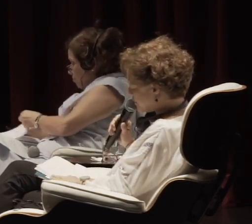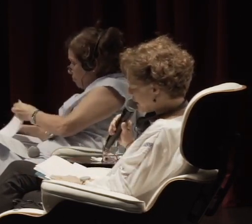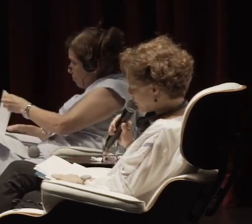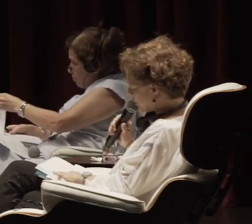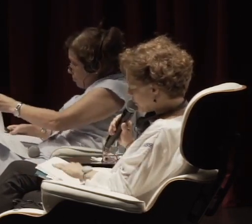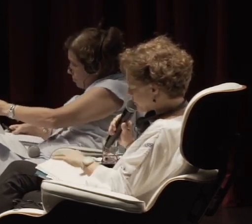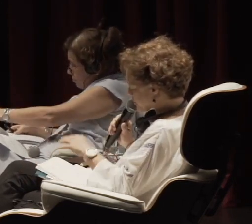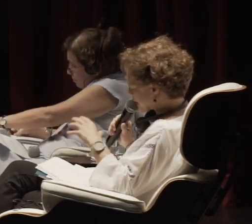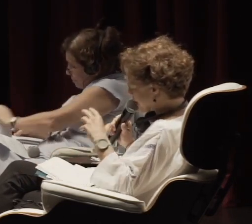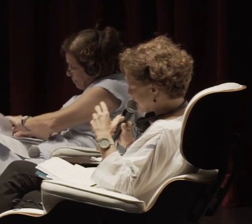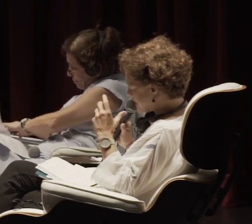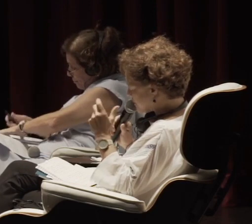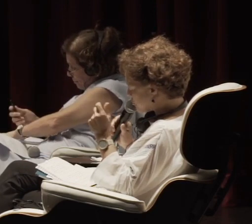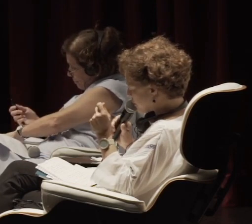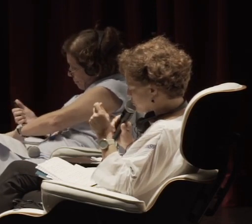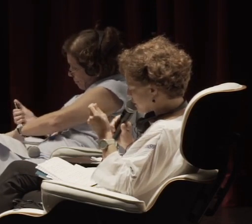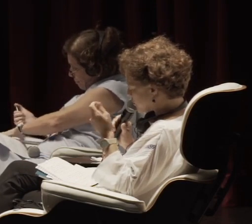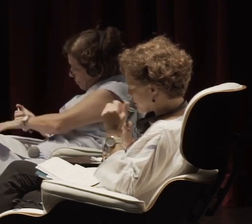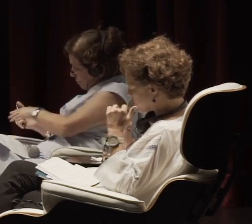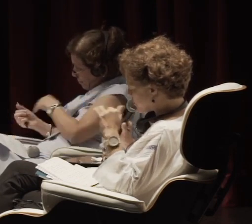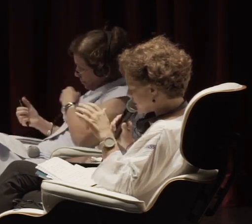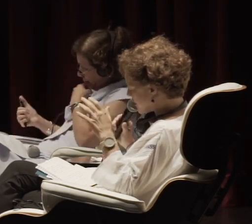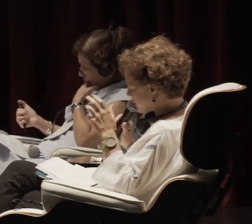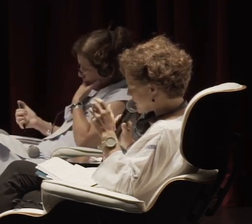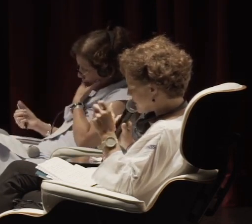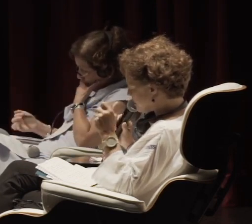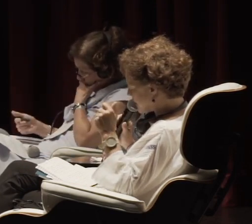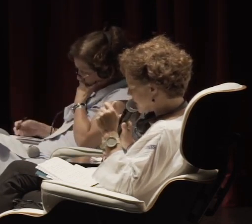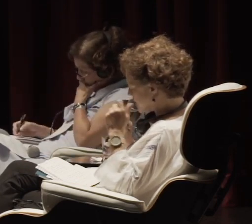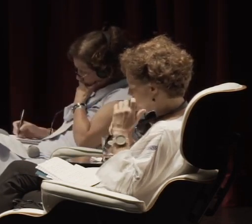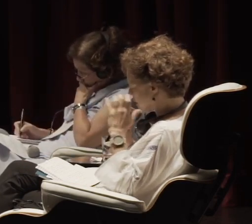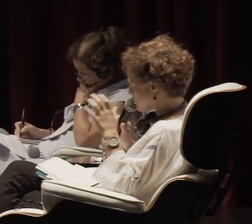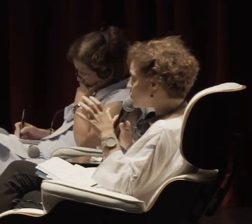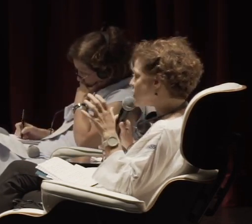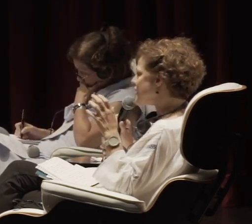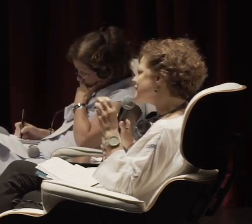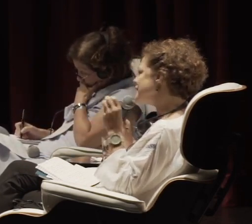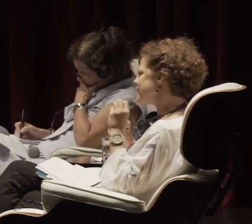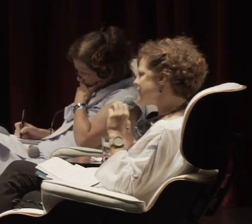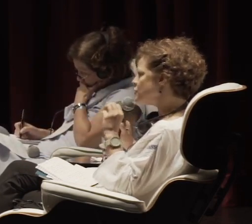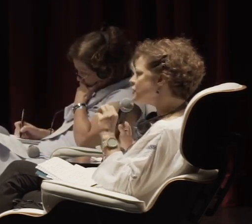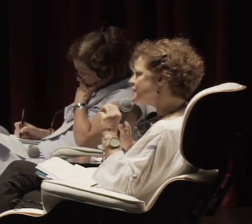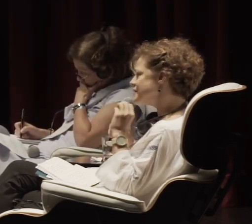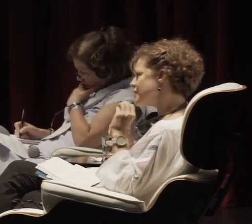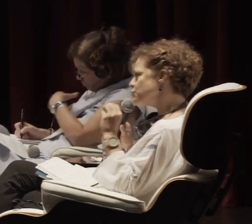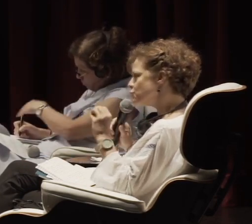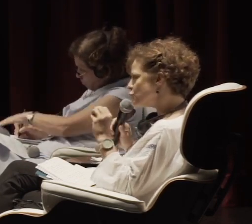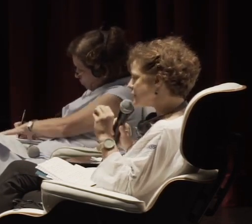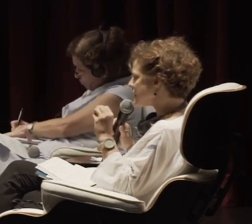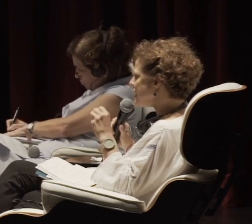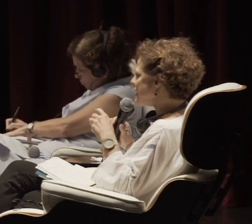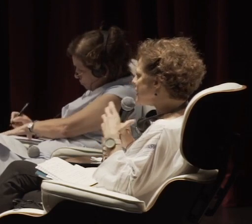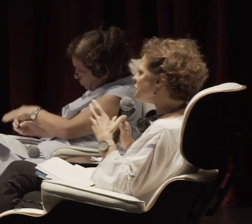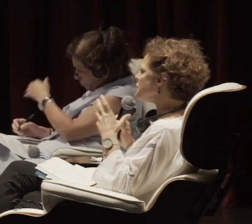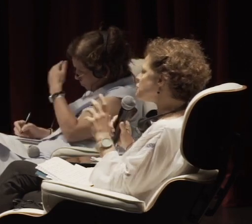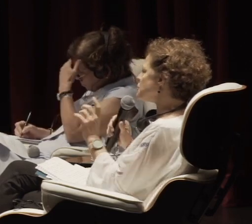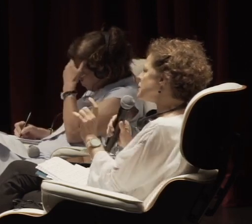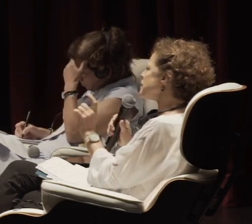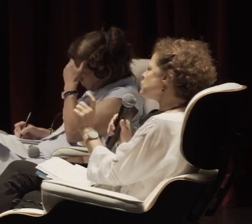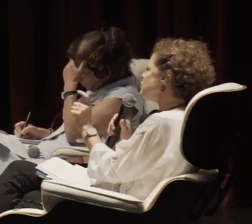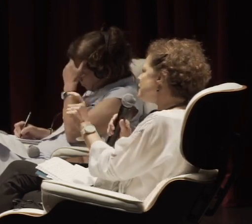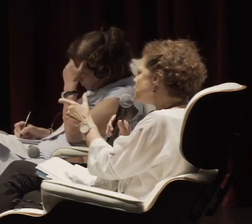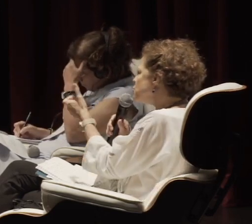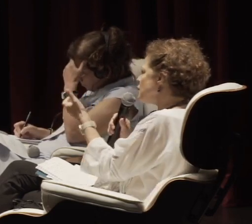do teatro e ele fala de duas coisas, que na comunidade emancipada é uma comunidade de narradores e